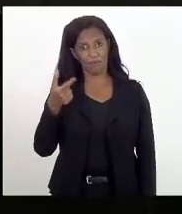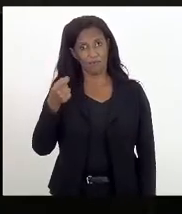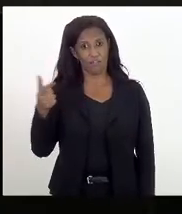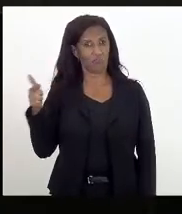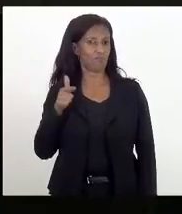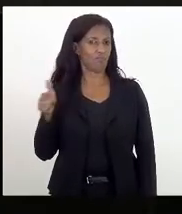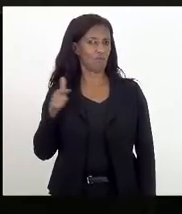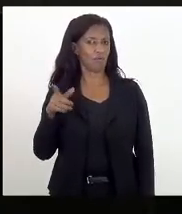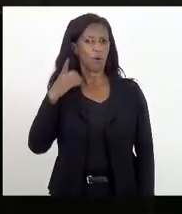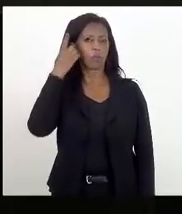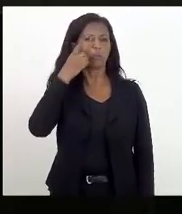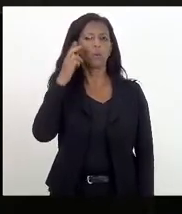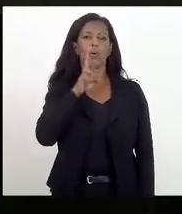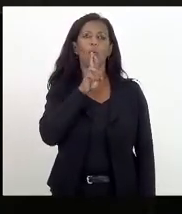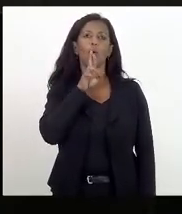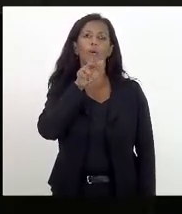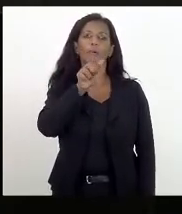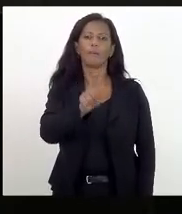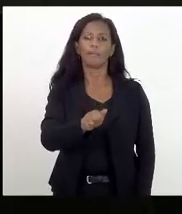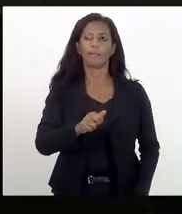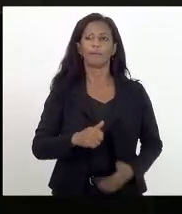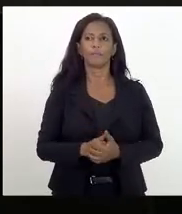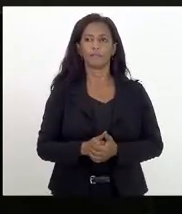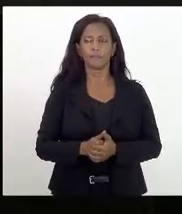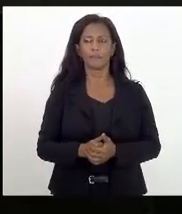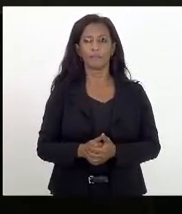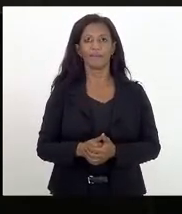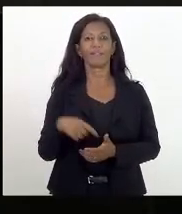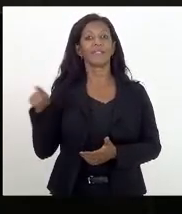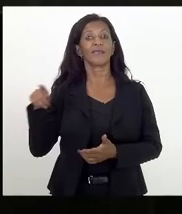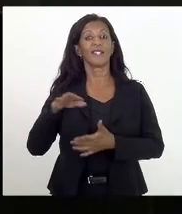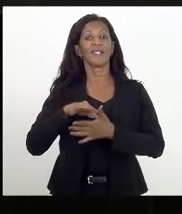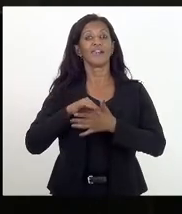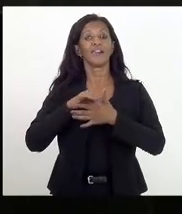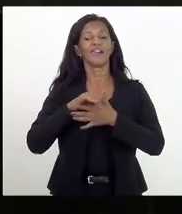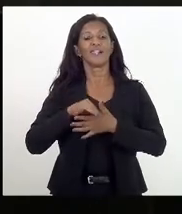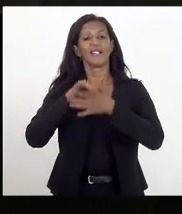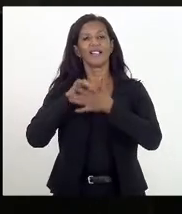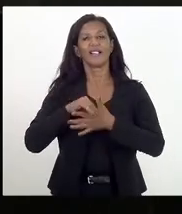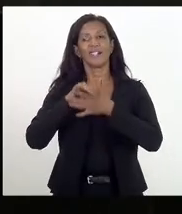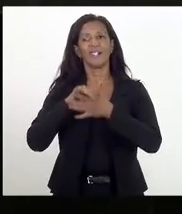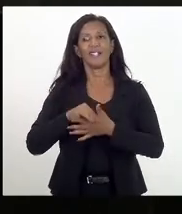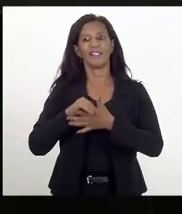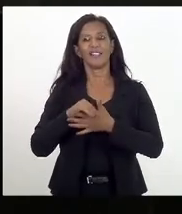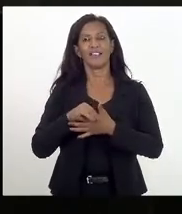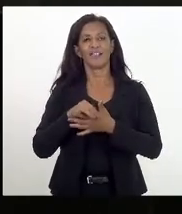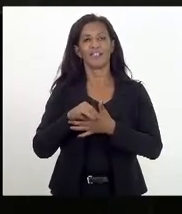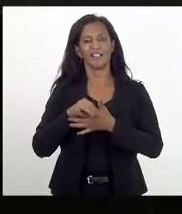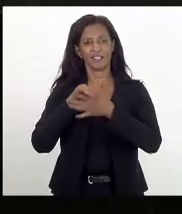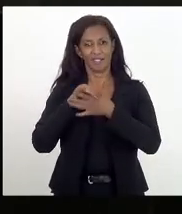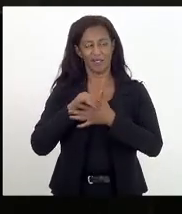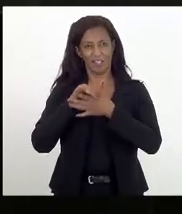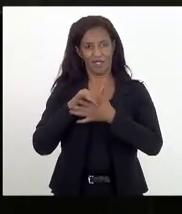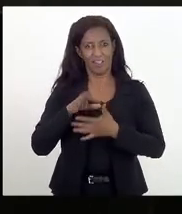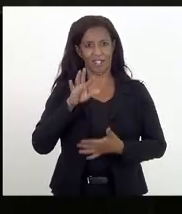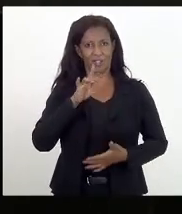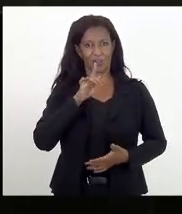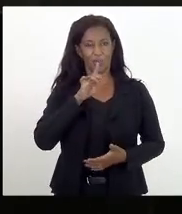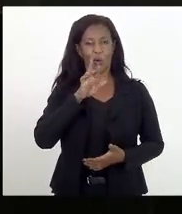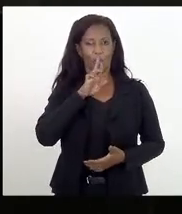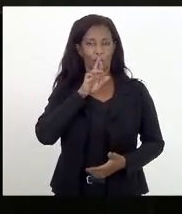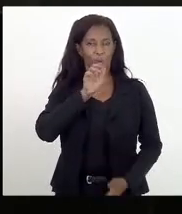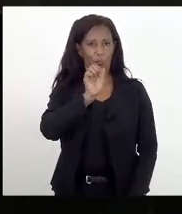o deputado Rodrigo Amorim disse ele ficou líder do governo que aqui não tem vice vida e somos nós dois vice-líder do governo